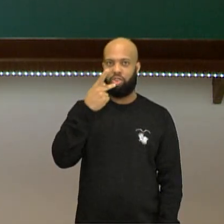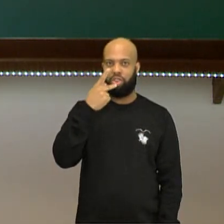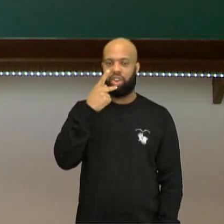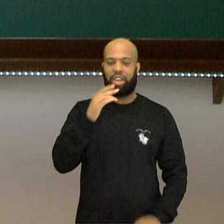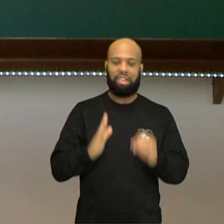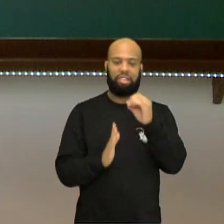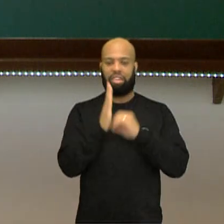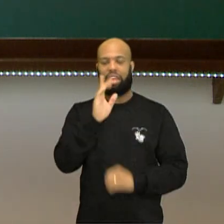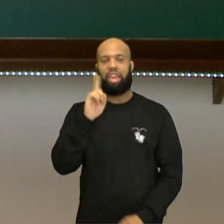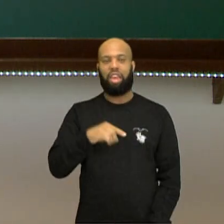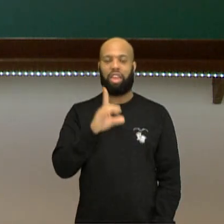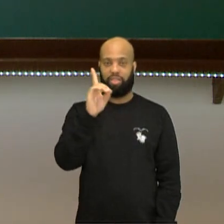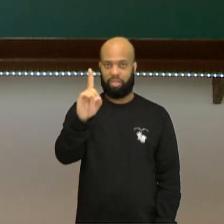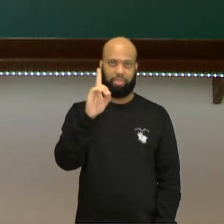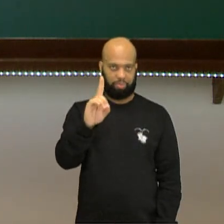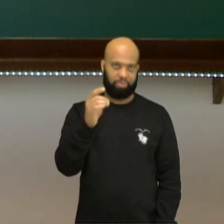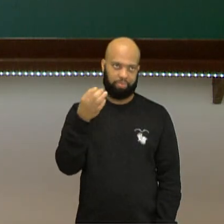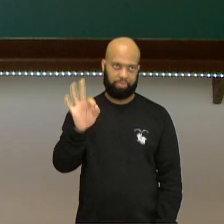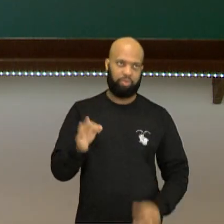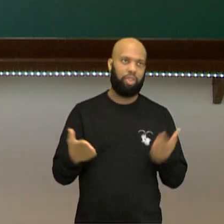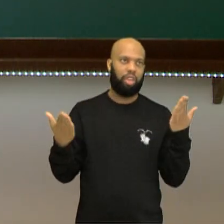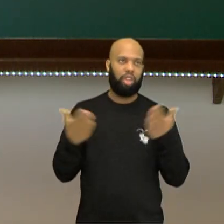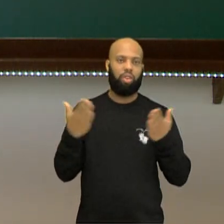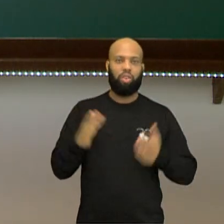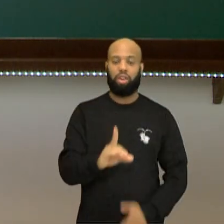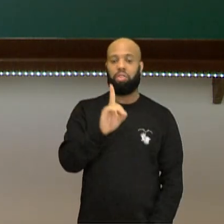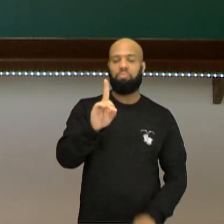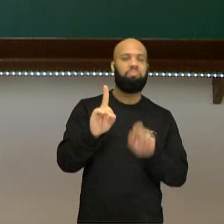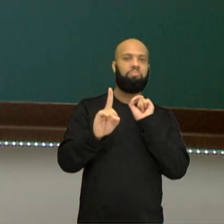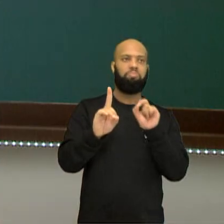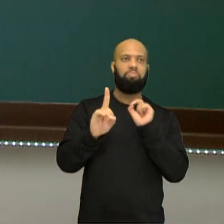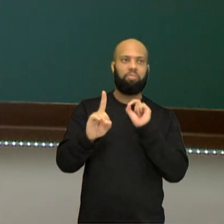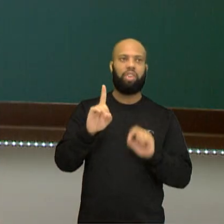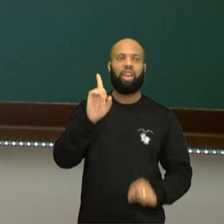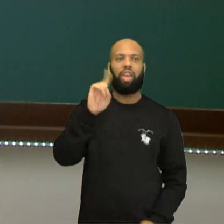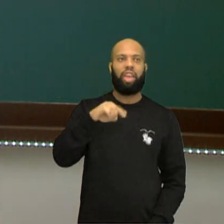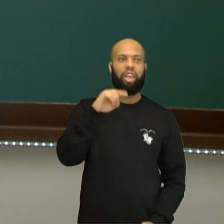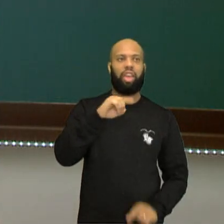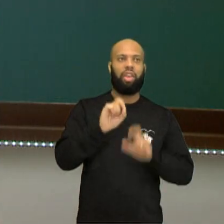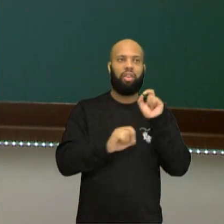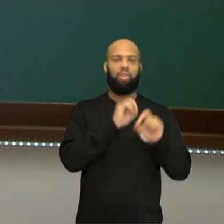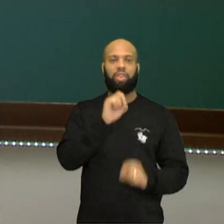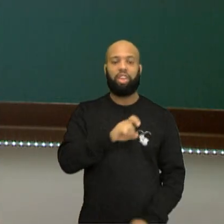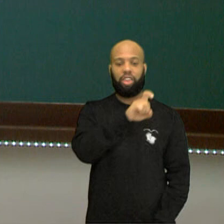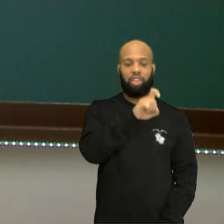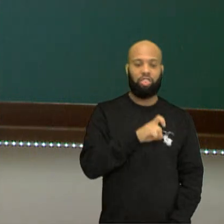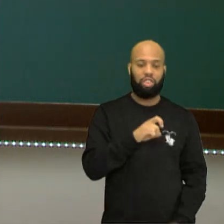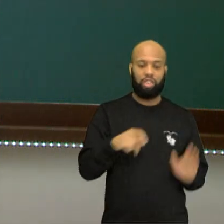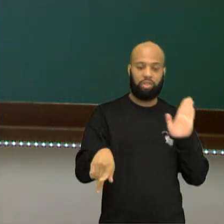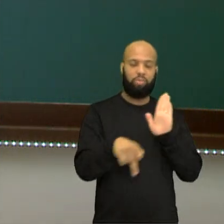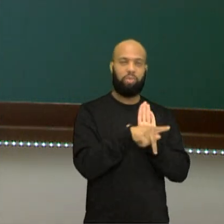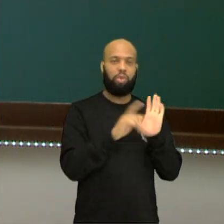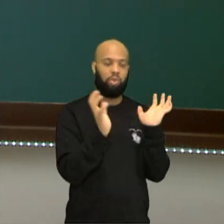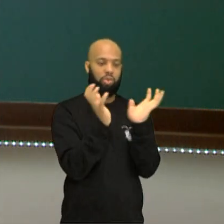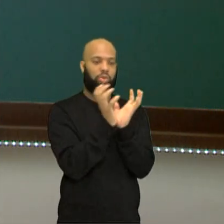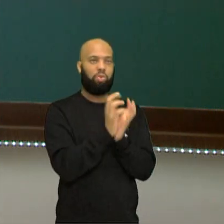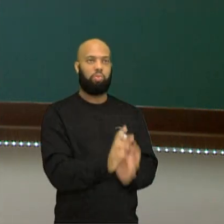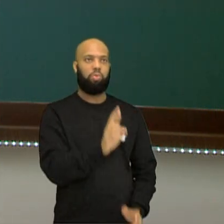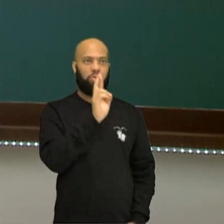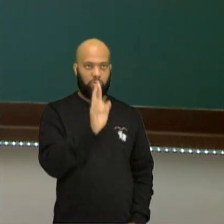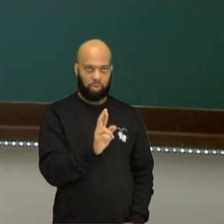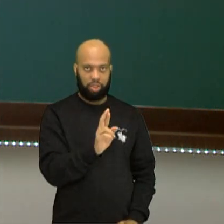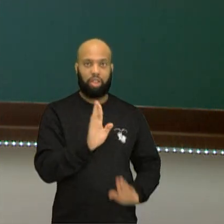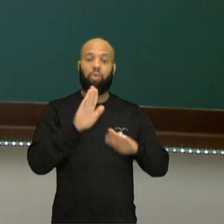de domínio. Então, aqui o domínio é o quê? Todo x que pertence aos reais, tal que esse